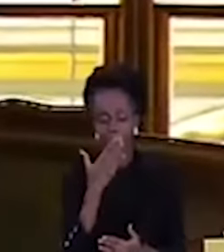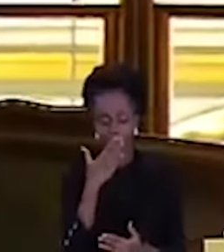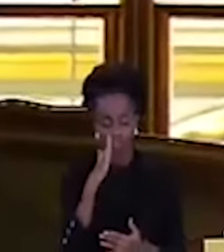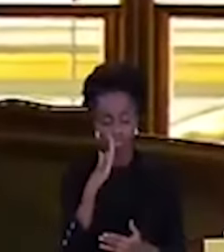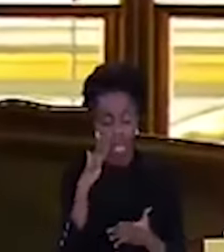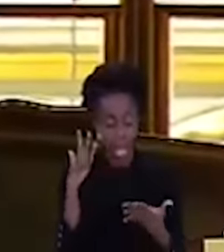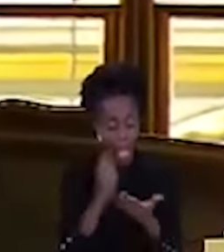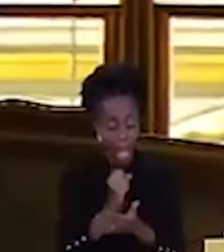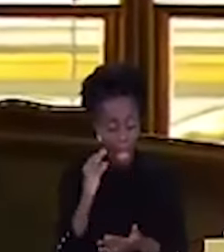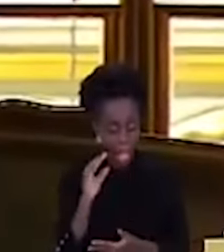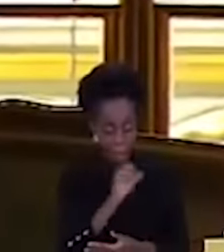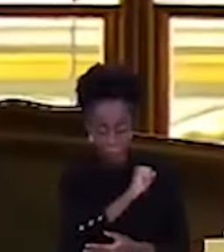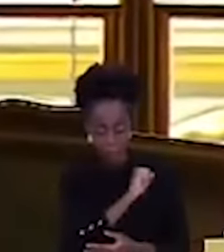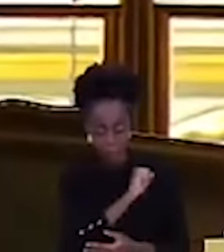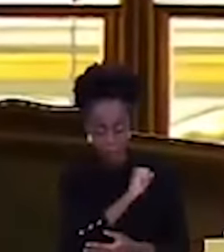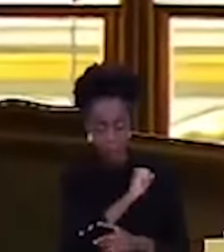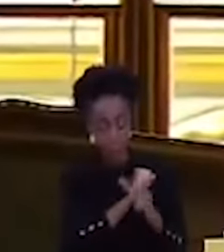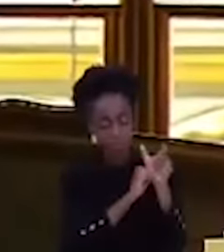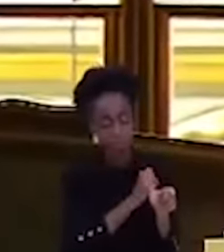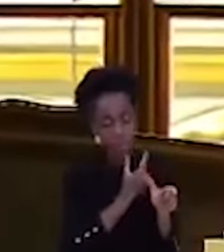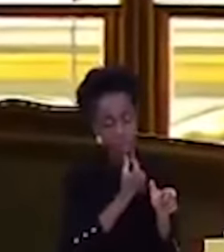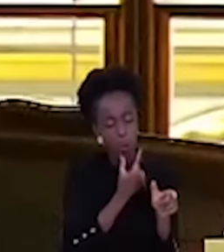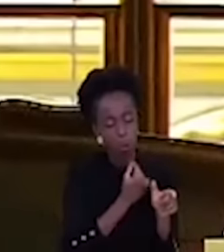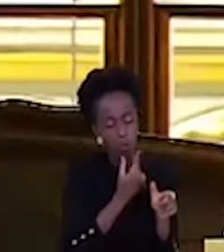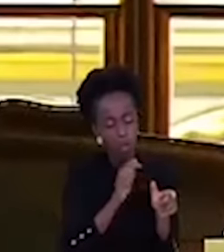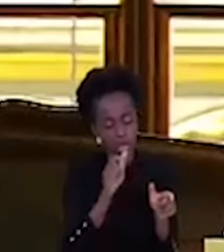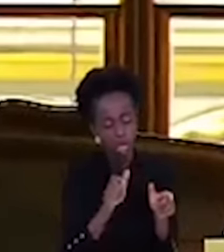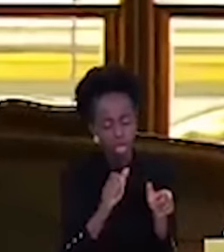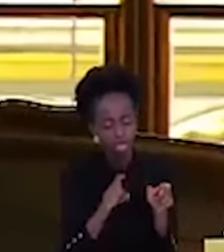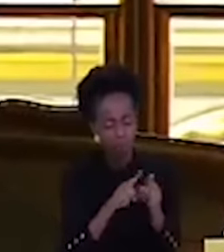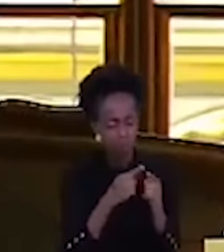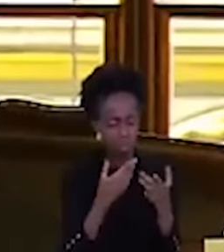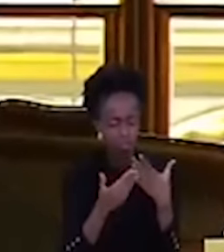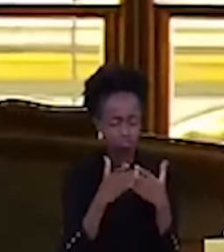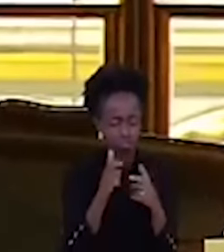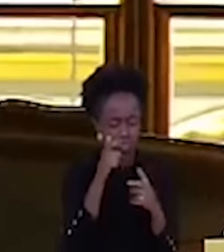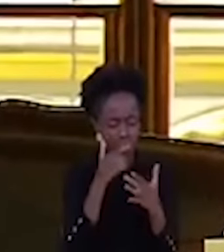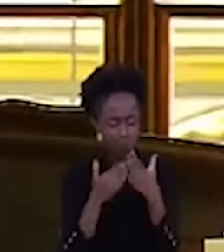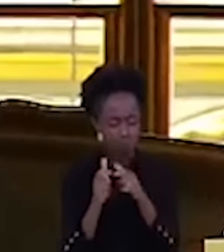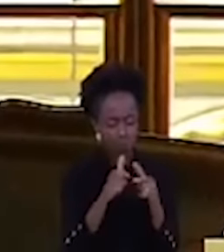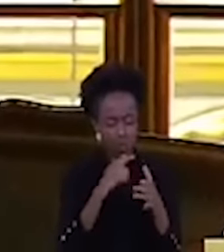olhos. E que este homem, este jovem que está aqui presente, ou que nos assiste de qualquer lugar do mundo,